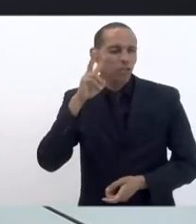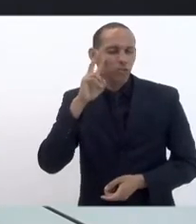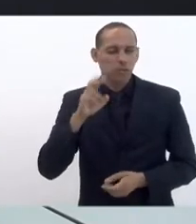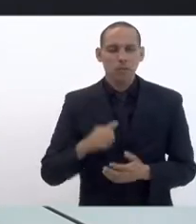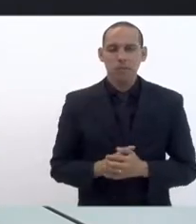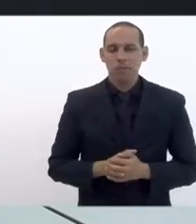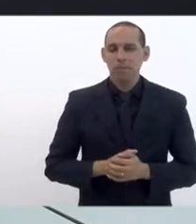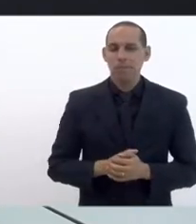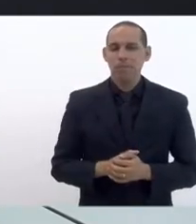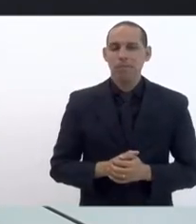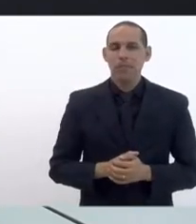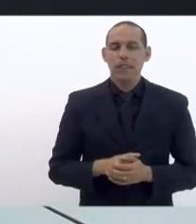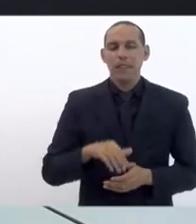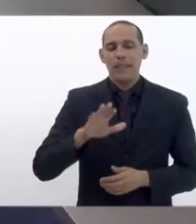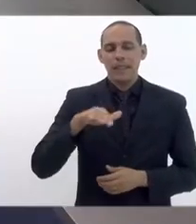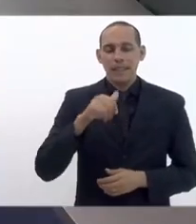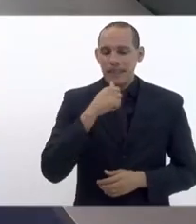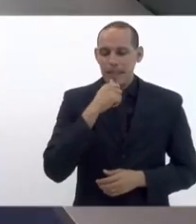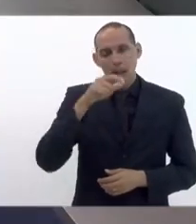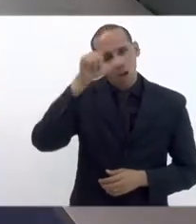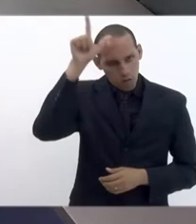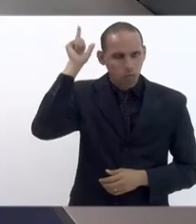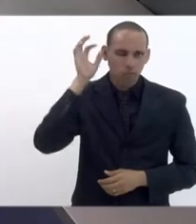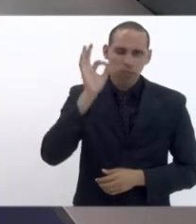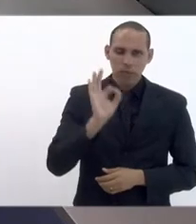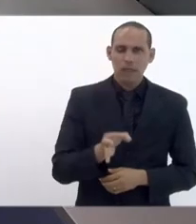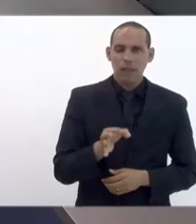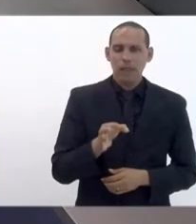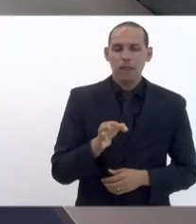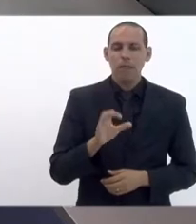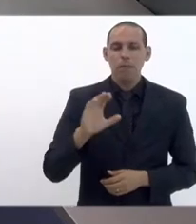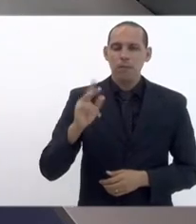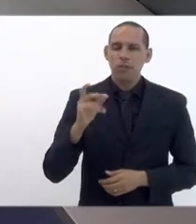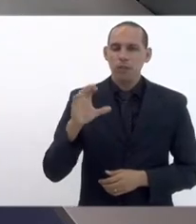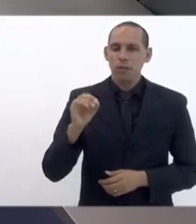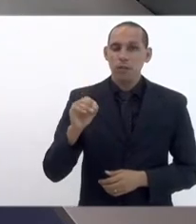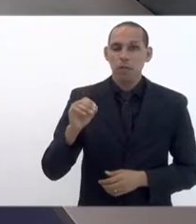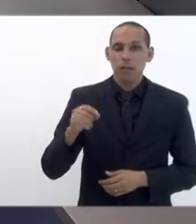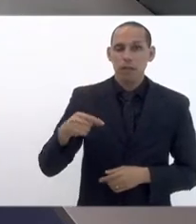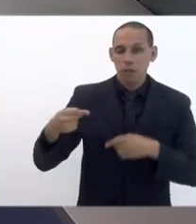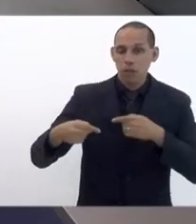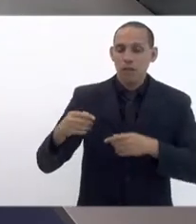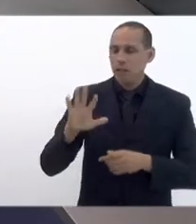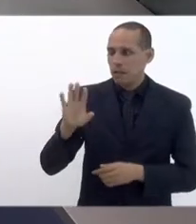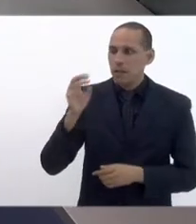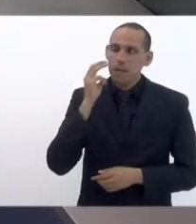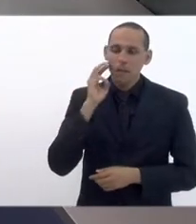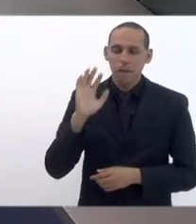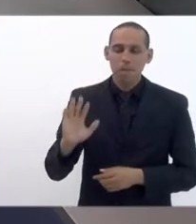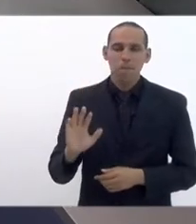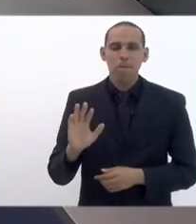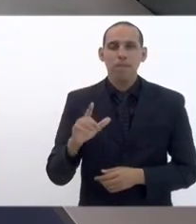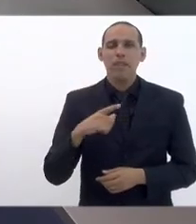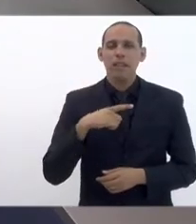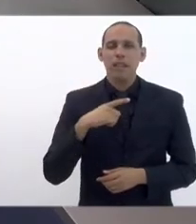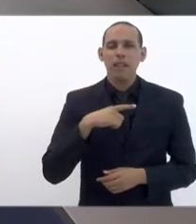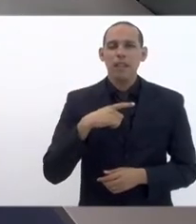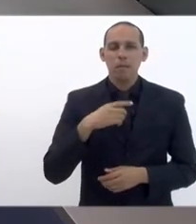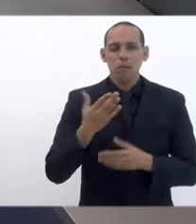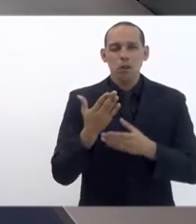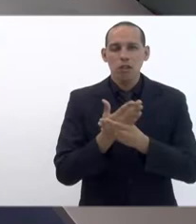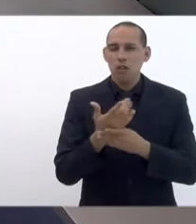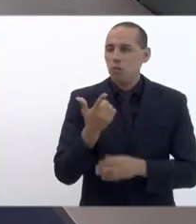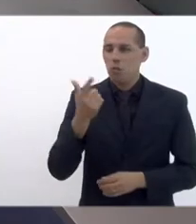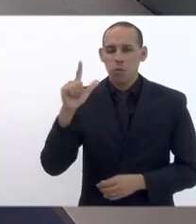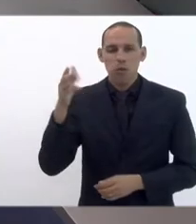isso. O Luiz tem razão, Chico, inclusive... Para discutir. Eu vou passar a palavra ao Aldeque. Teve um outro processo aqui, Luiz,